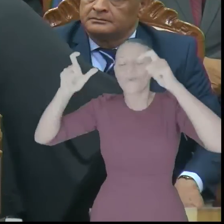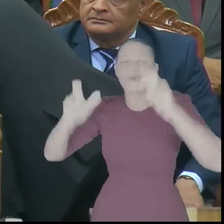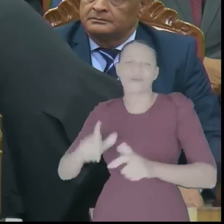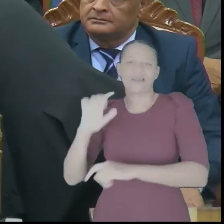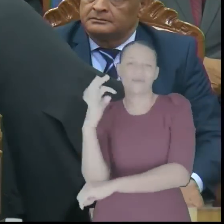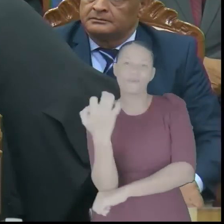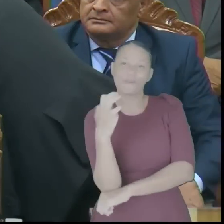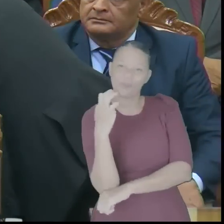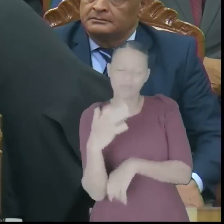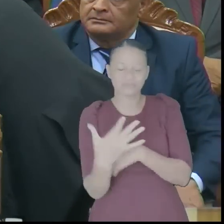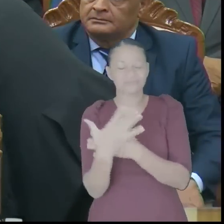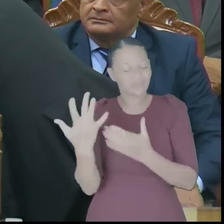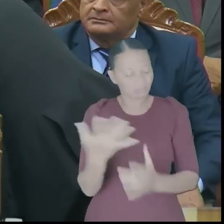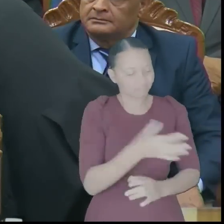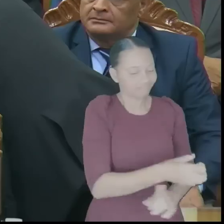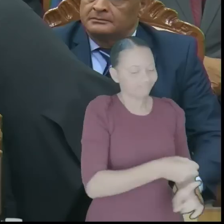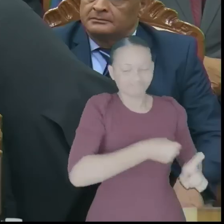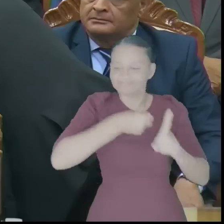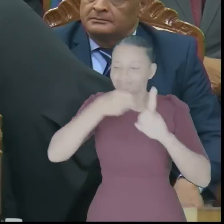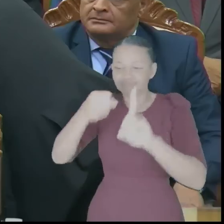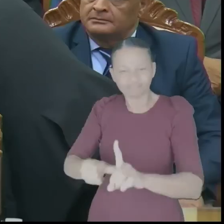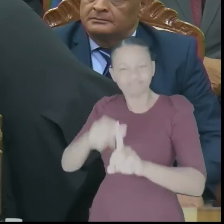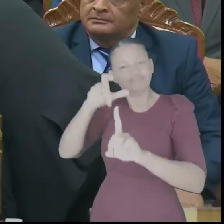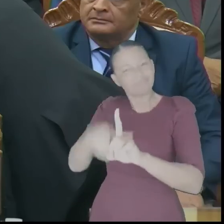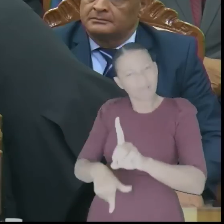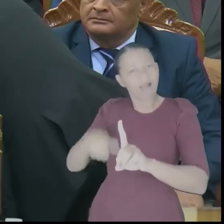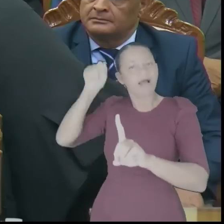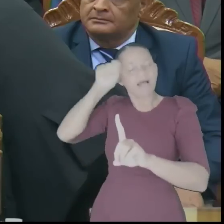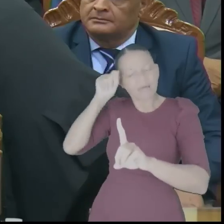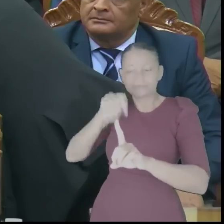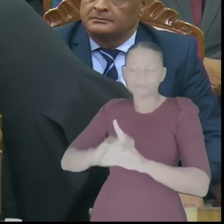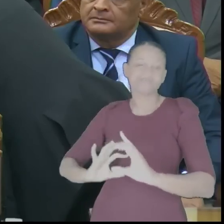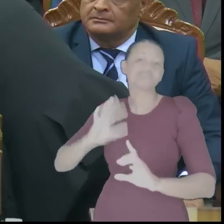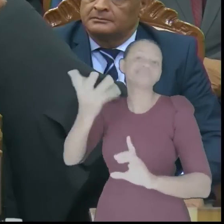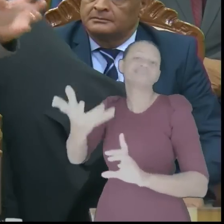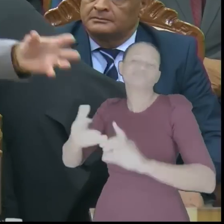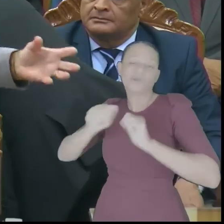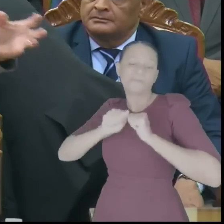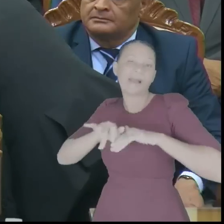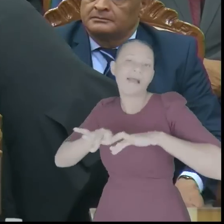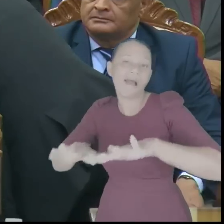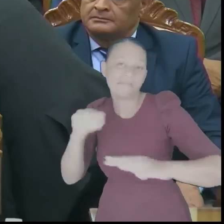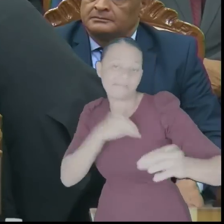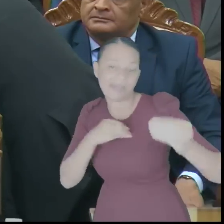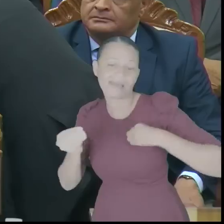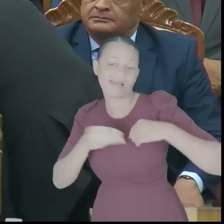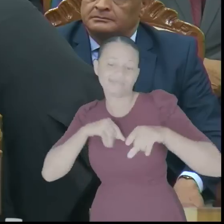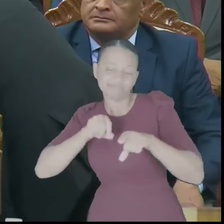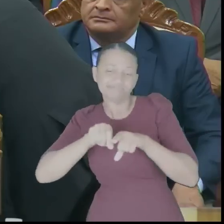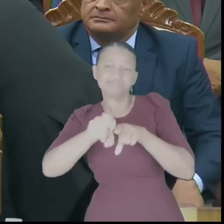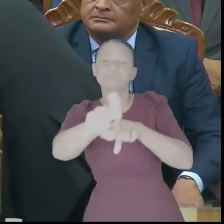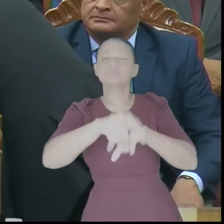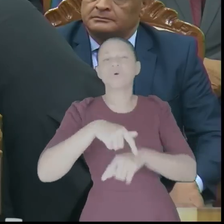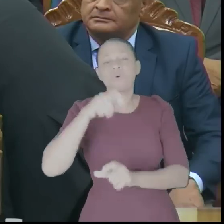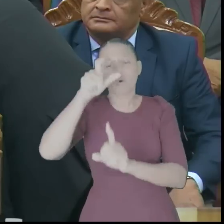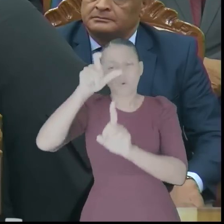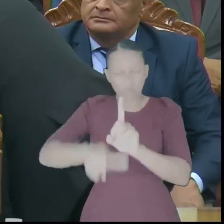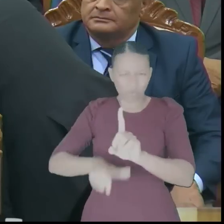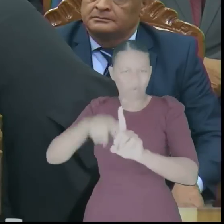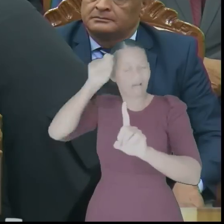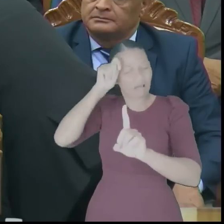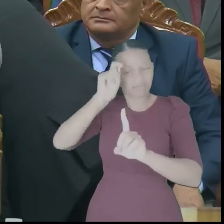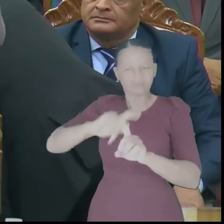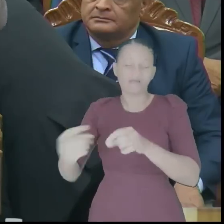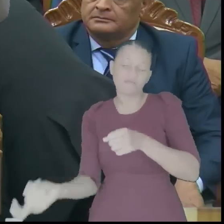daquele paraíso eu coloquei o homem. O pecado entrou no paraíso, tirou o homem do paraíso e trouxe de volta para o